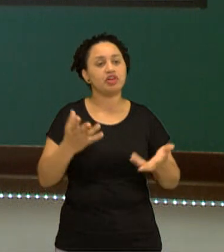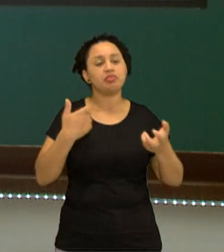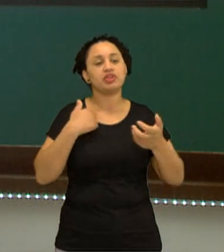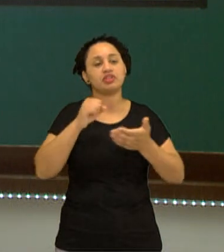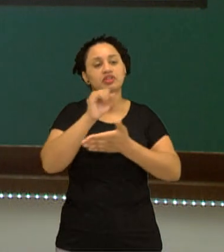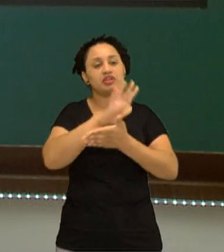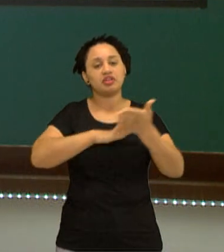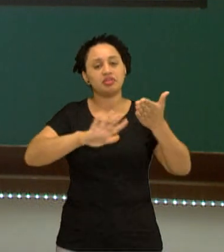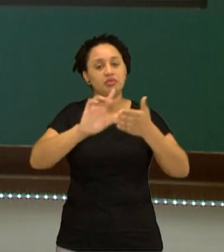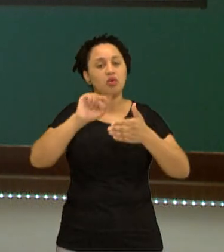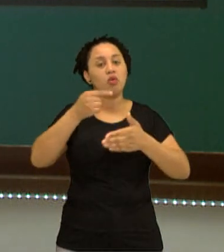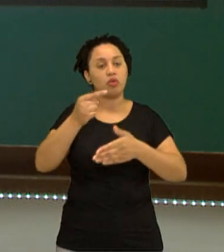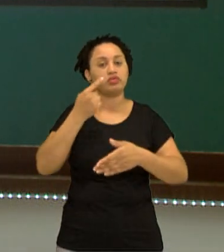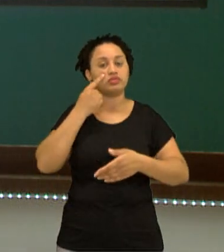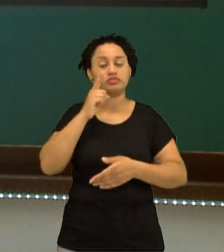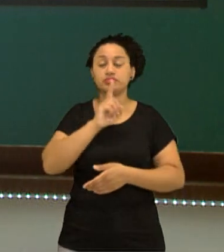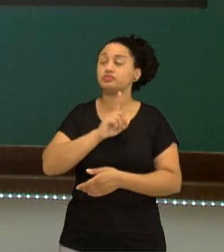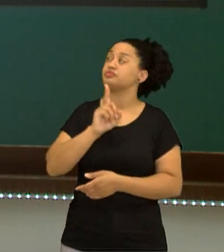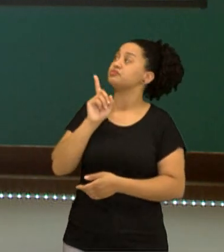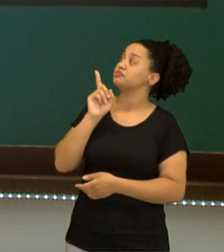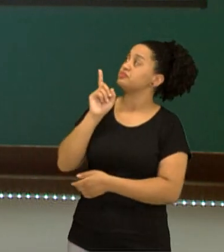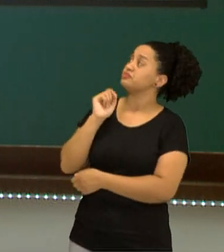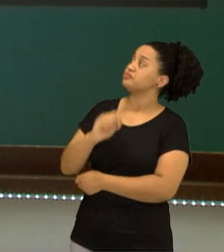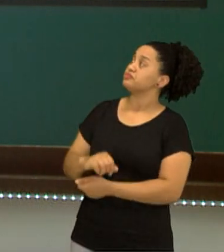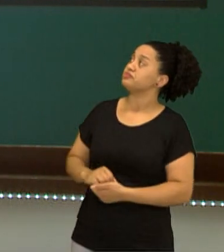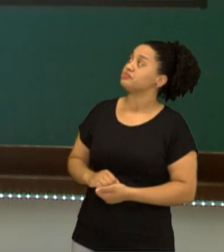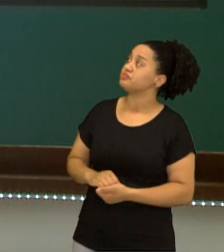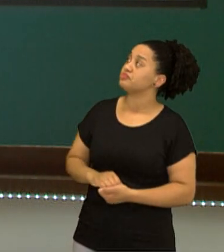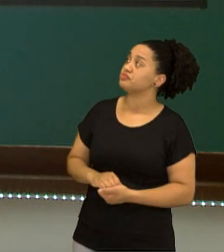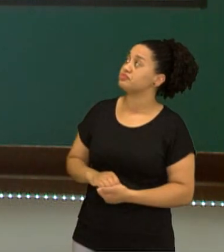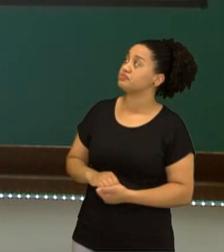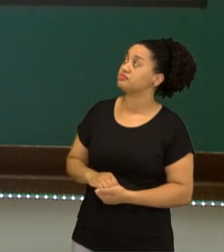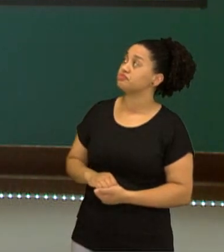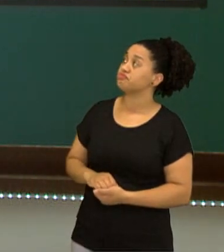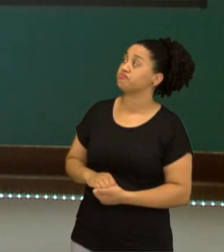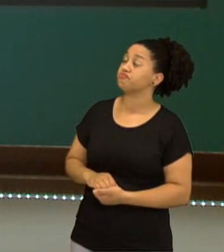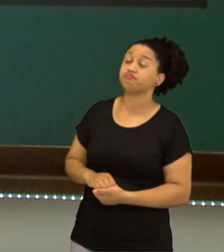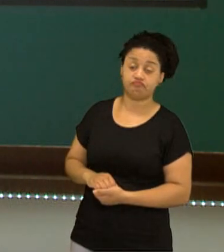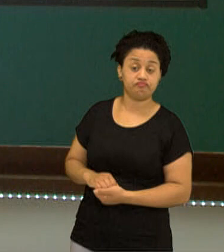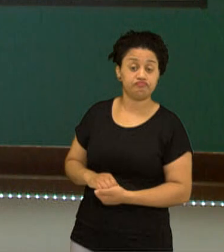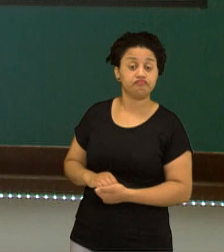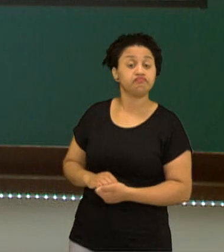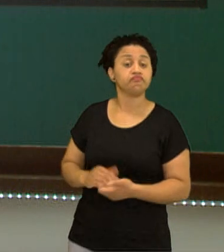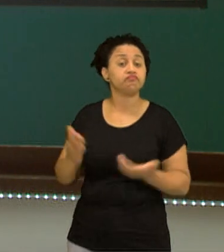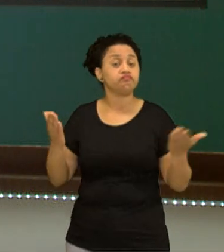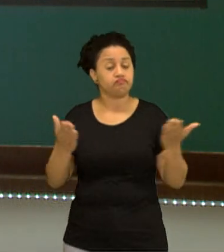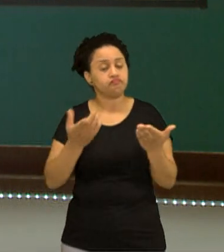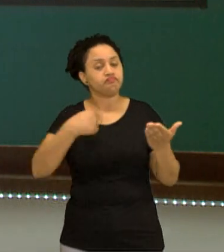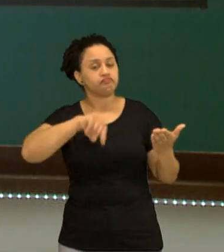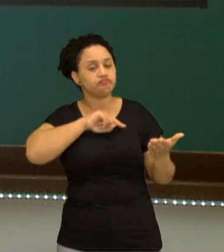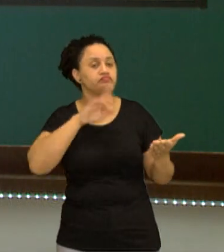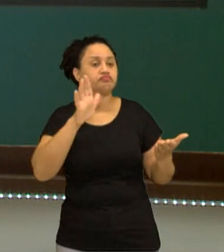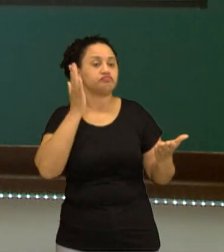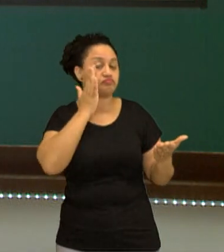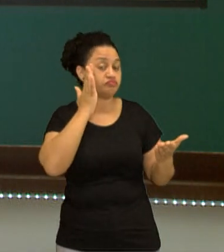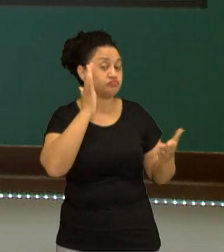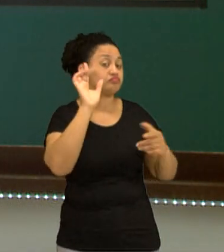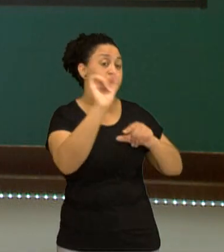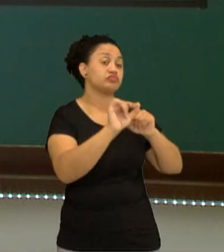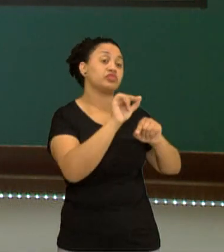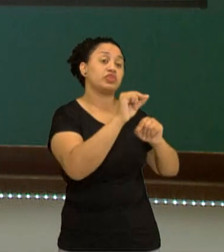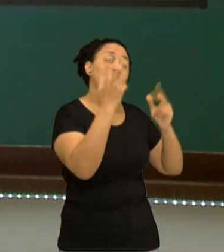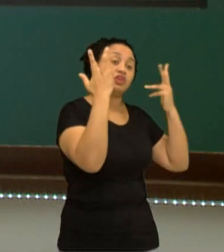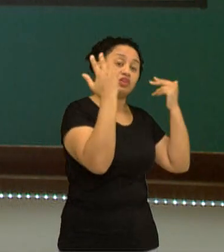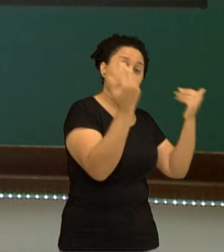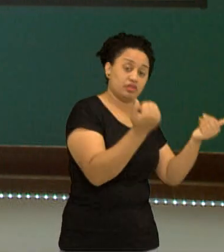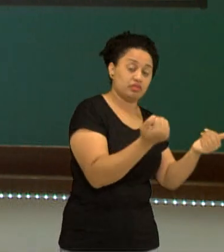Observem essa outra imagem. Agora que nós já sabemos o que é um material natural,